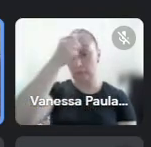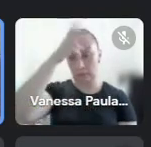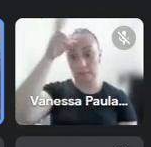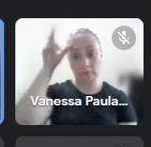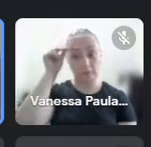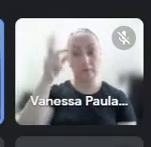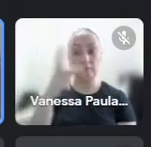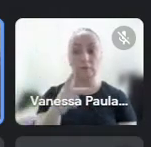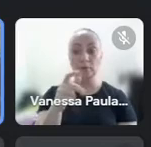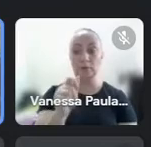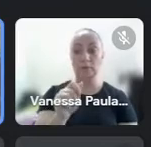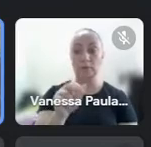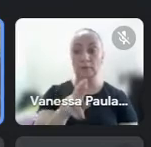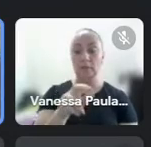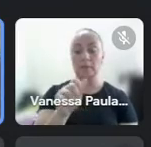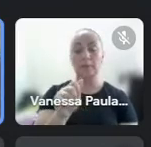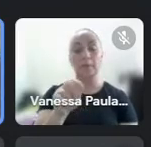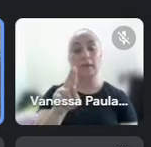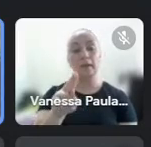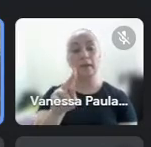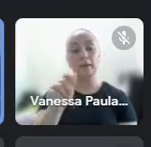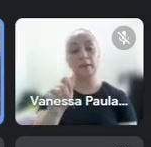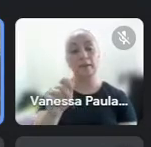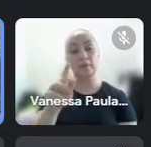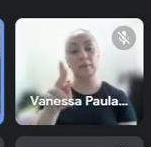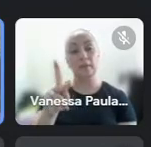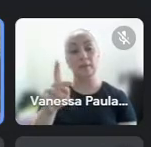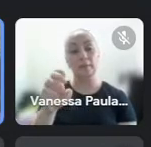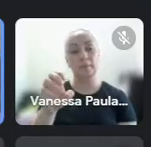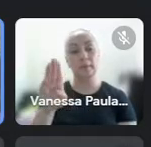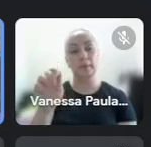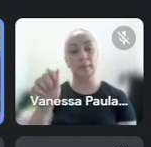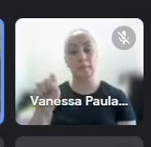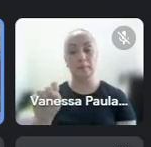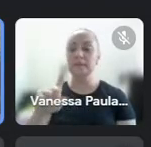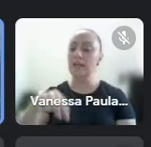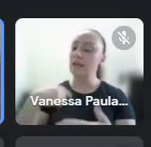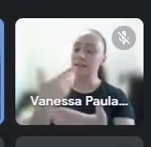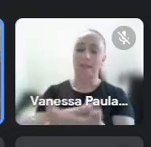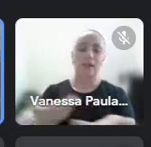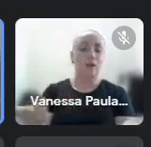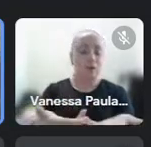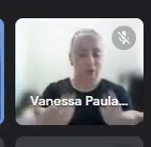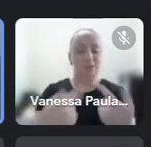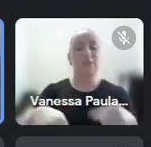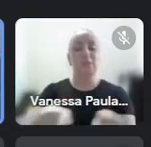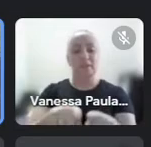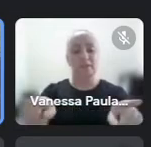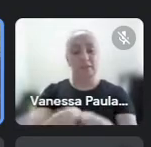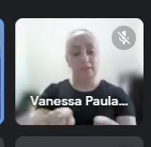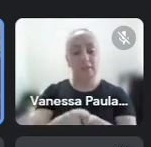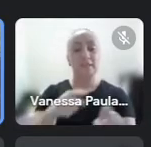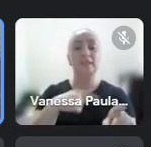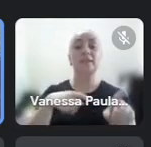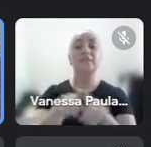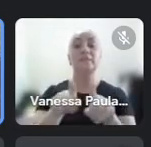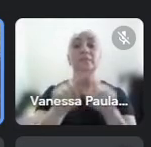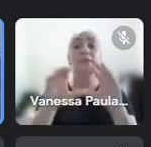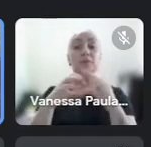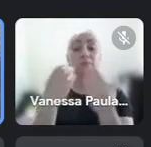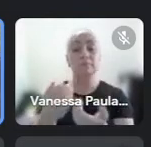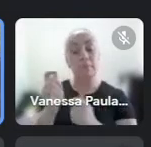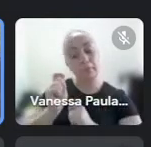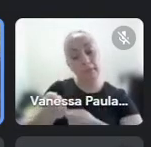Paraopebas, a produção rural, até hoje, ela é parceira. A colônia de pescadores, muito importante o trabalho com a